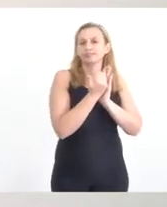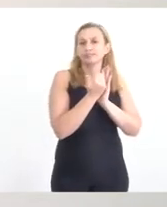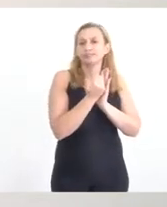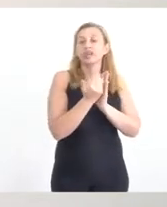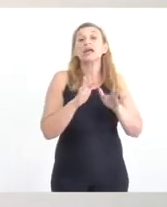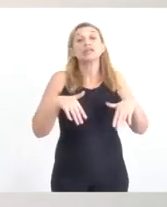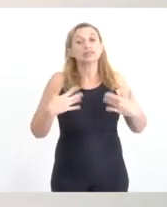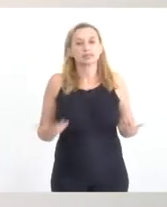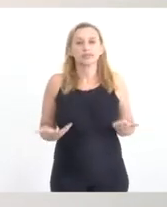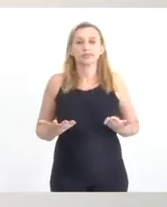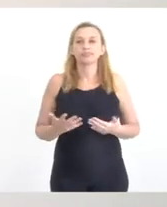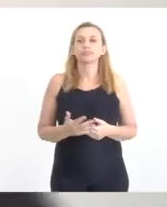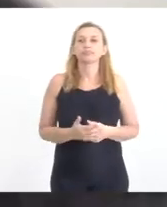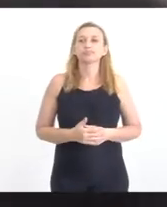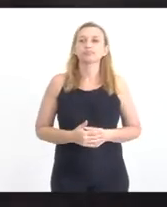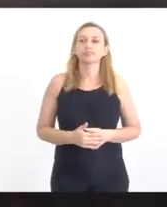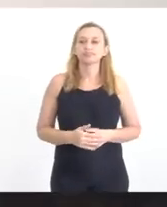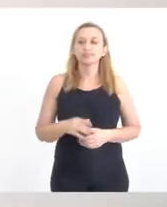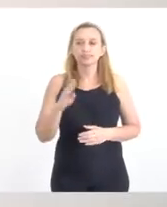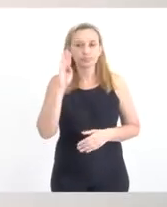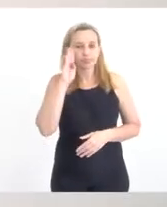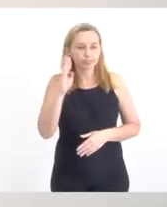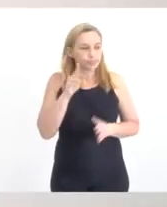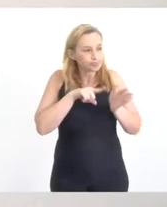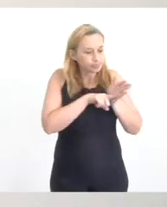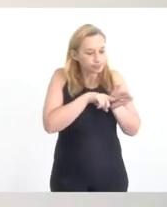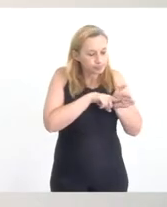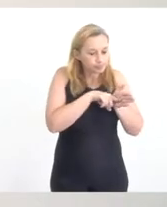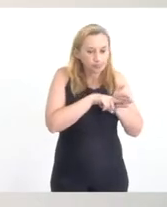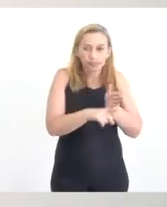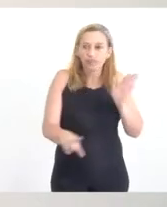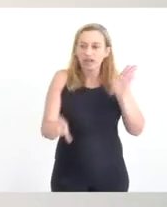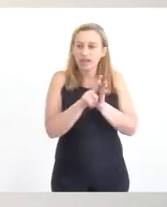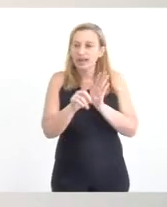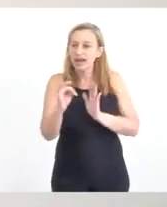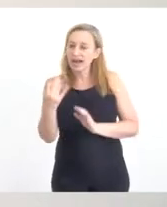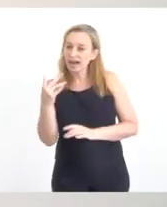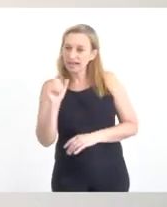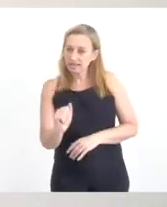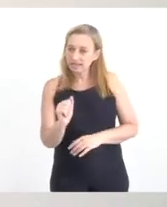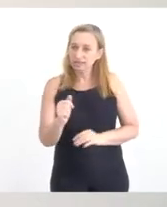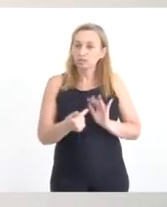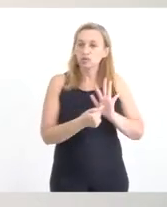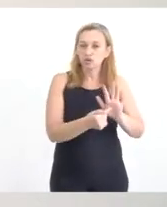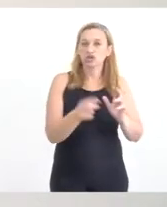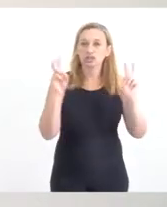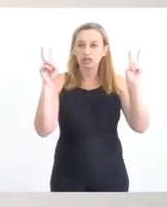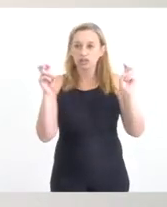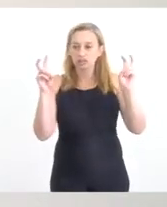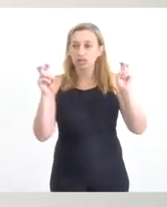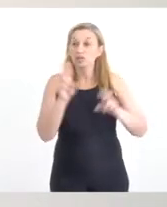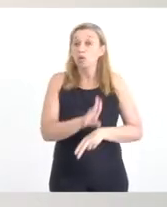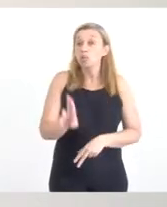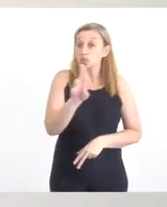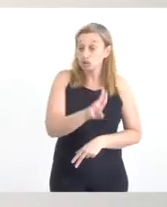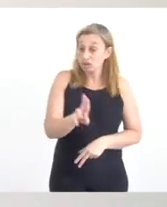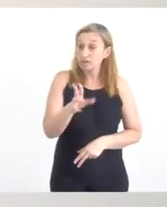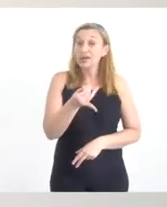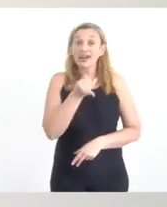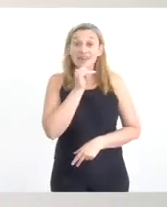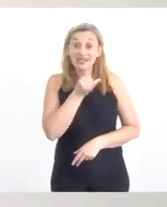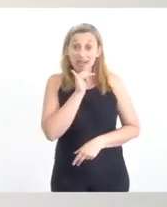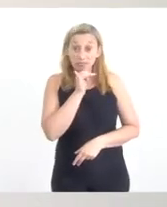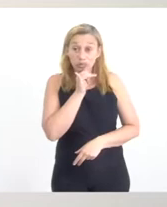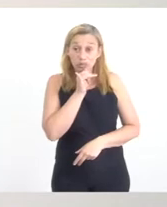então a prioridade de investigação que a lei Agatha trás nesses casos foi utilizada por